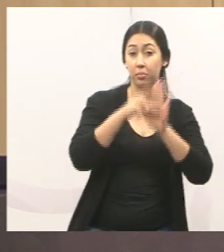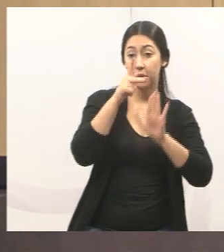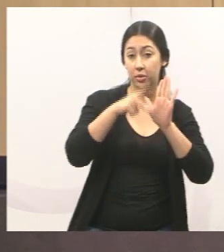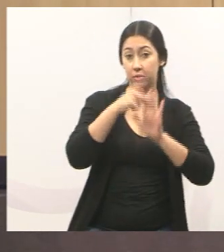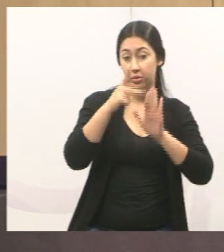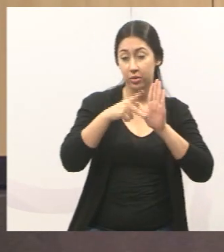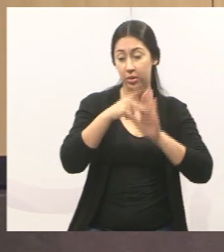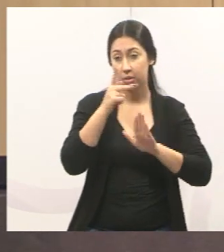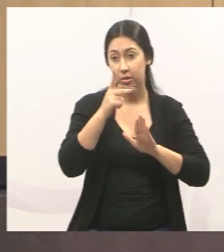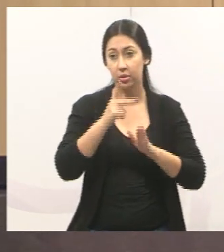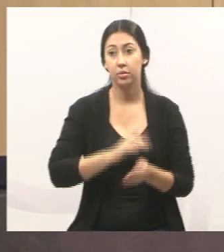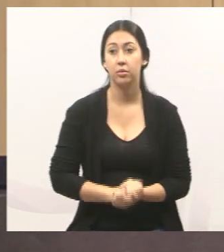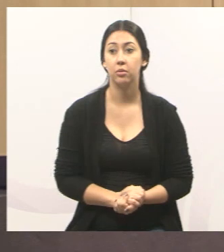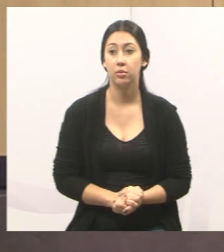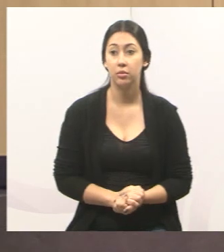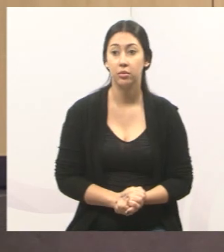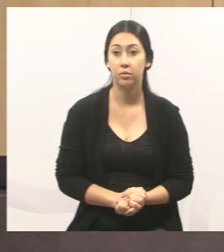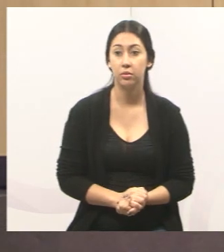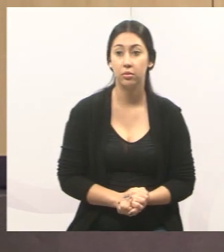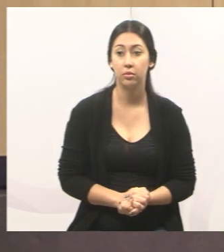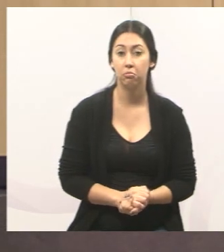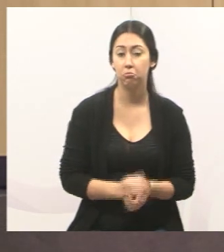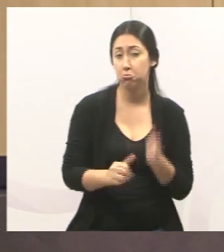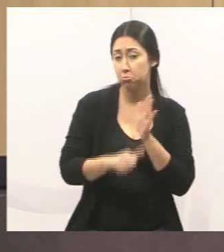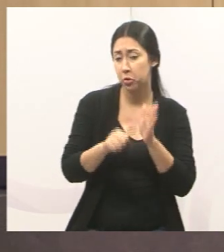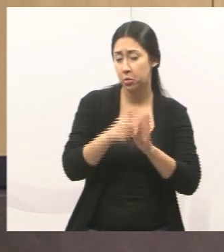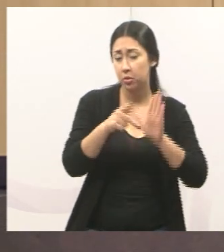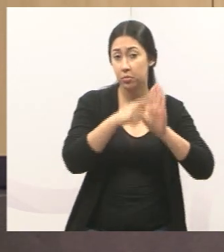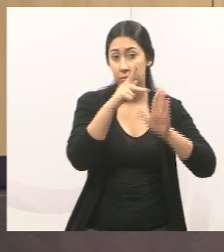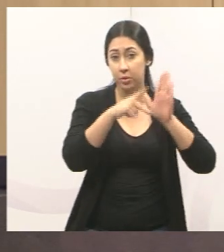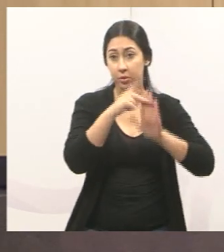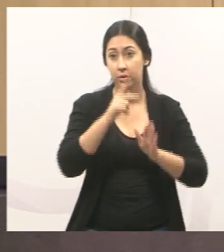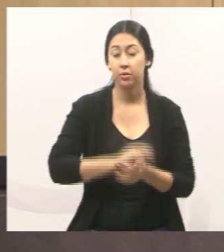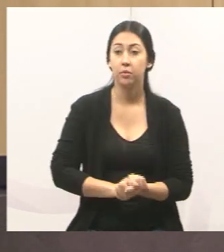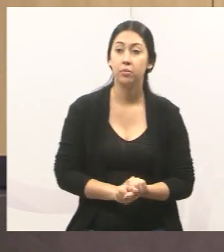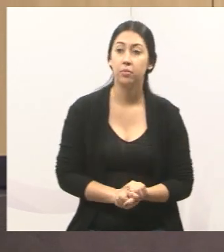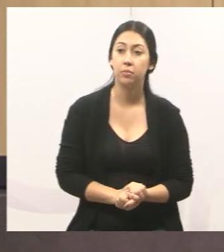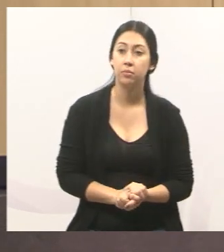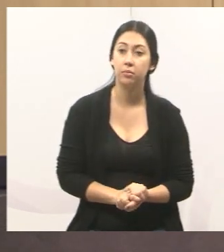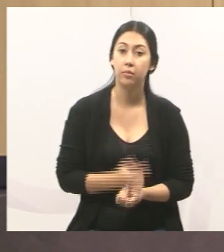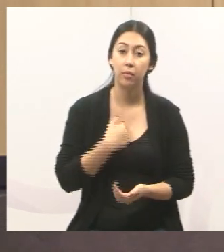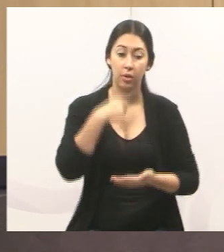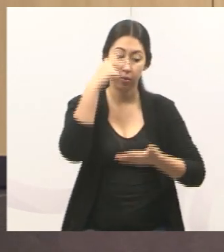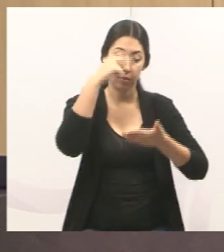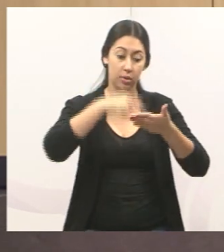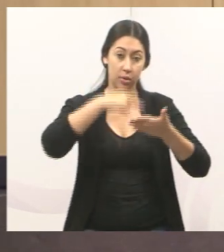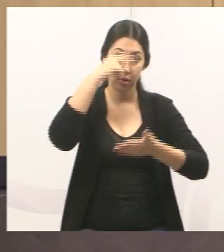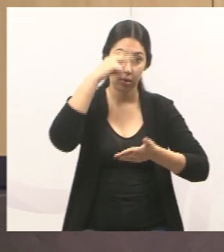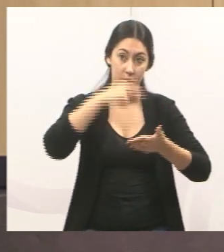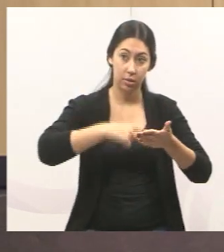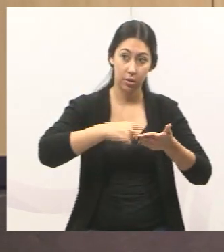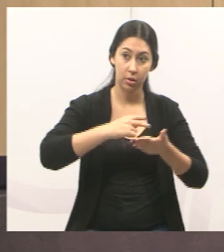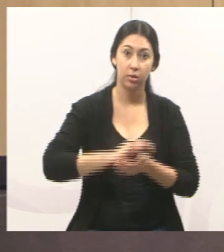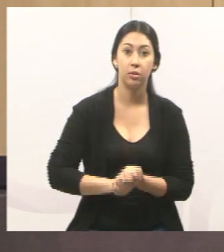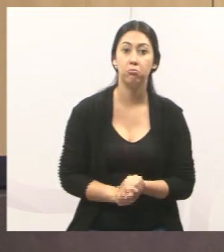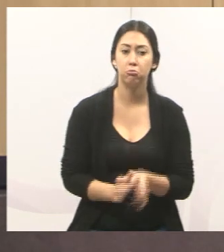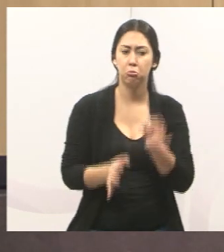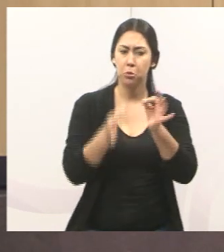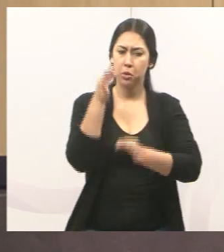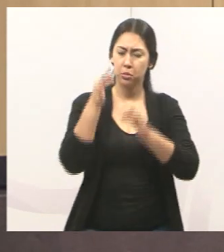estava inscrito, o primeiro projeto que estava inscrito na ordem do dia, estarei lendo o parecer